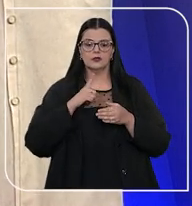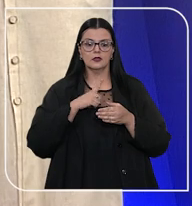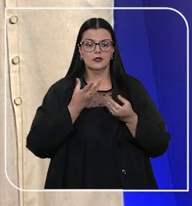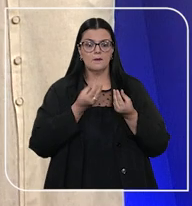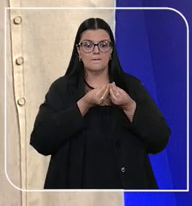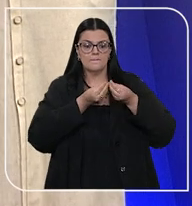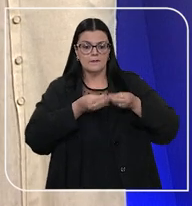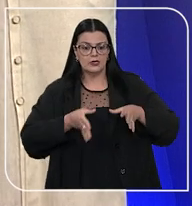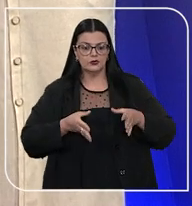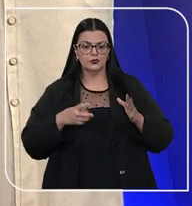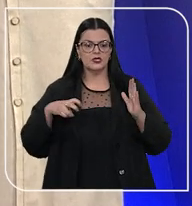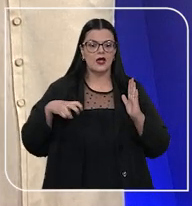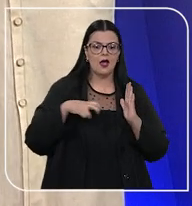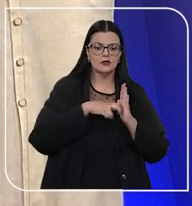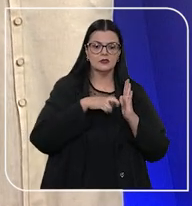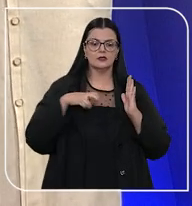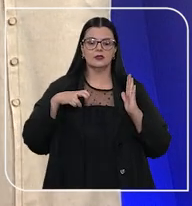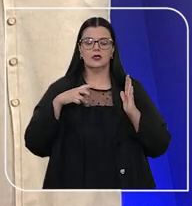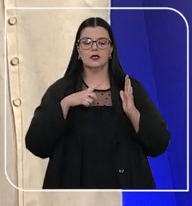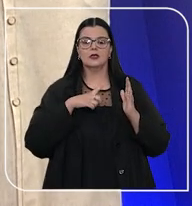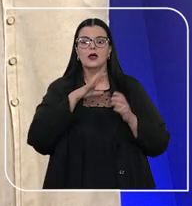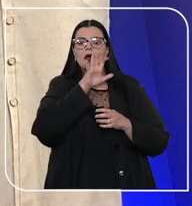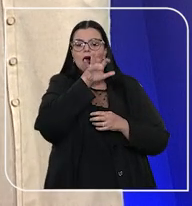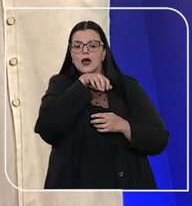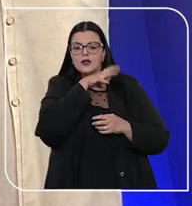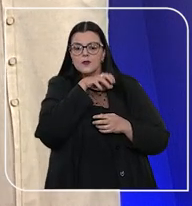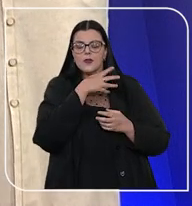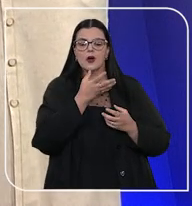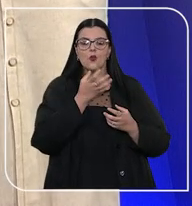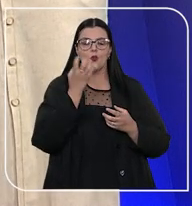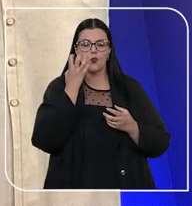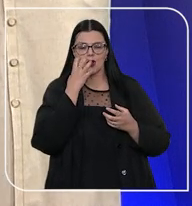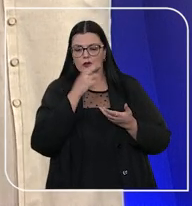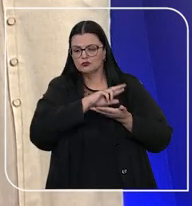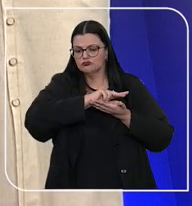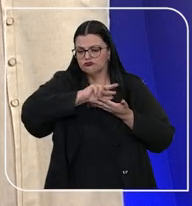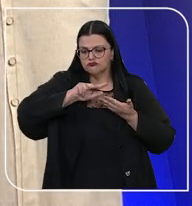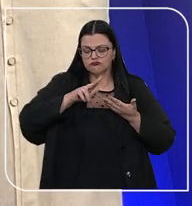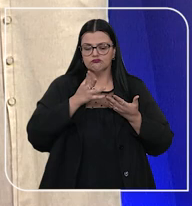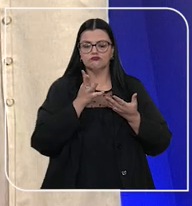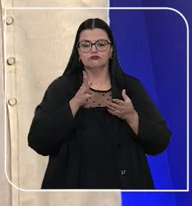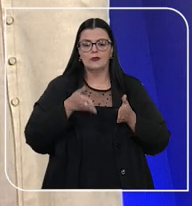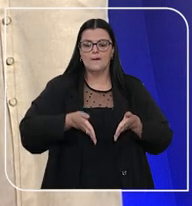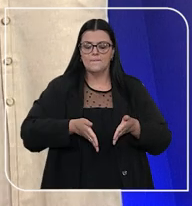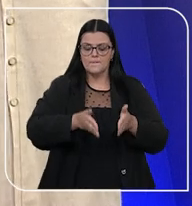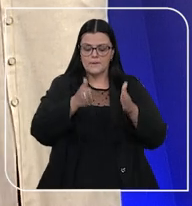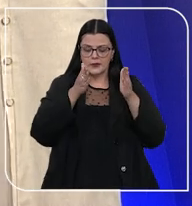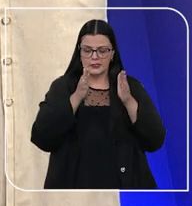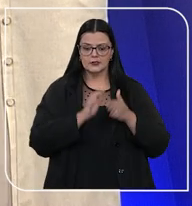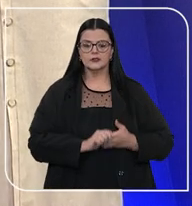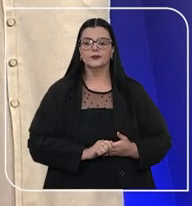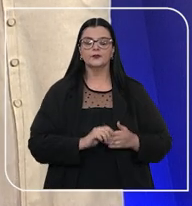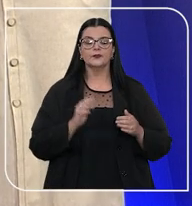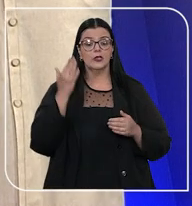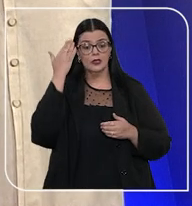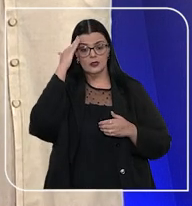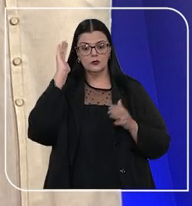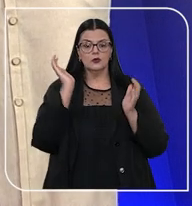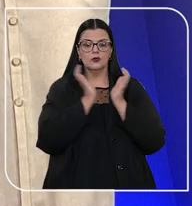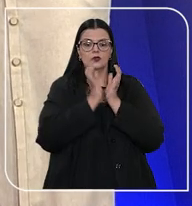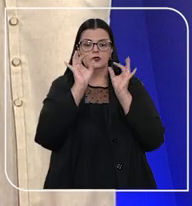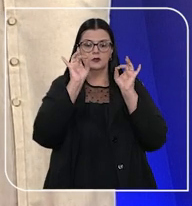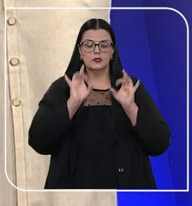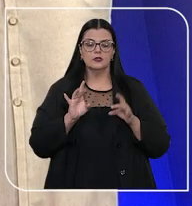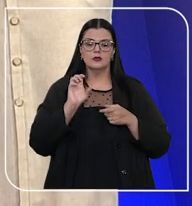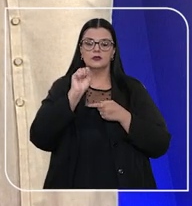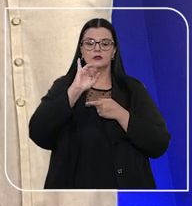os prejuízos resultantes de acidentes envolvendo animais domésticos na pista. Esse é o entendimento da Corte Especial